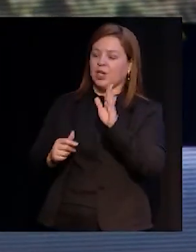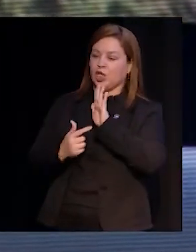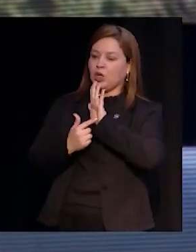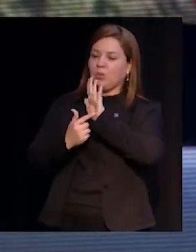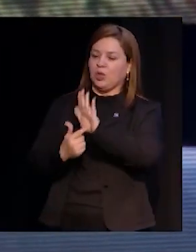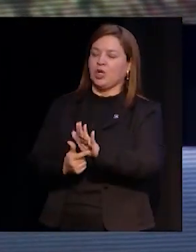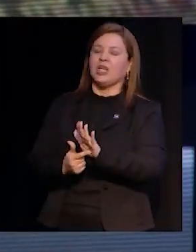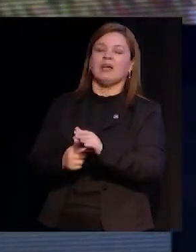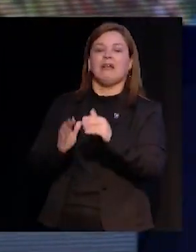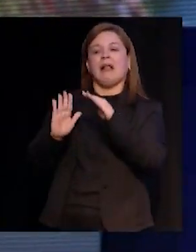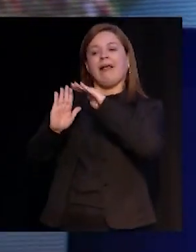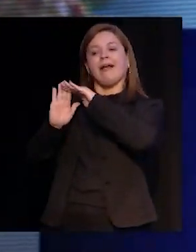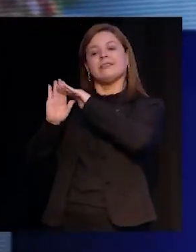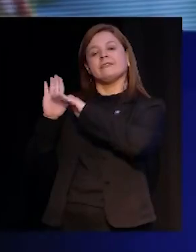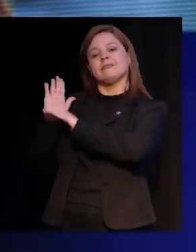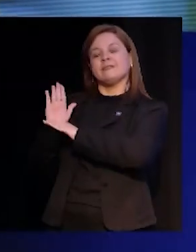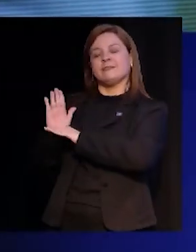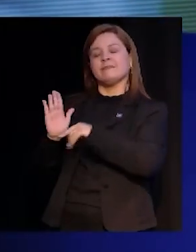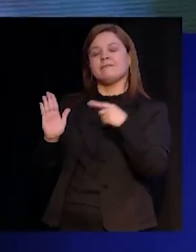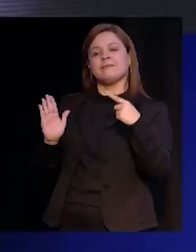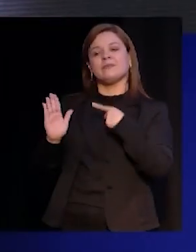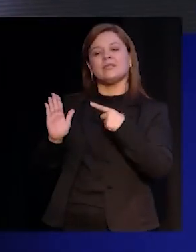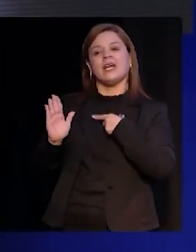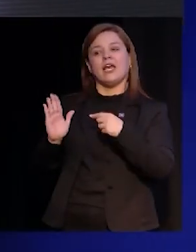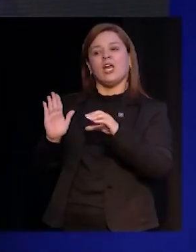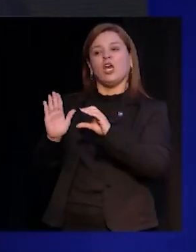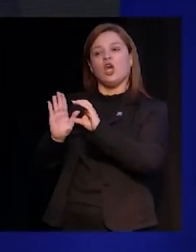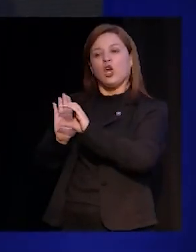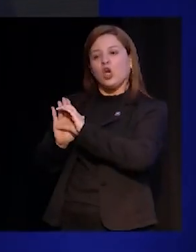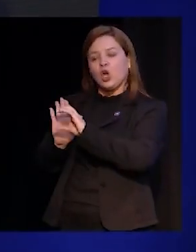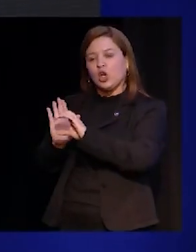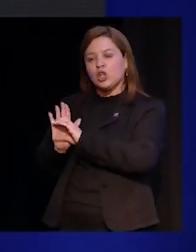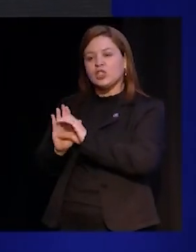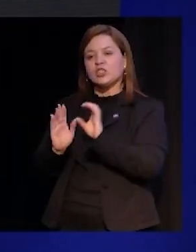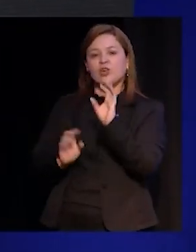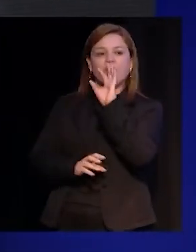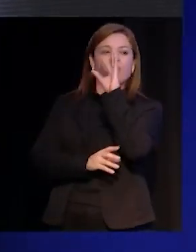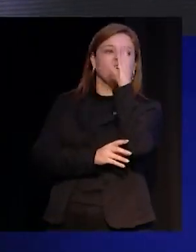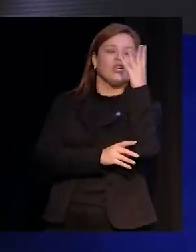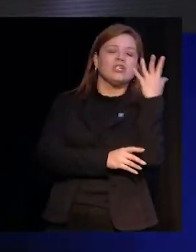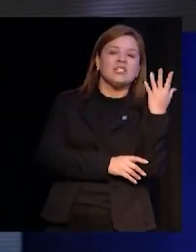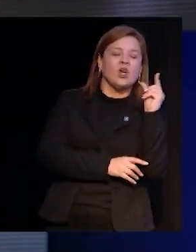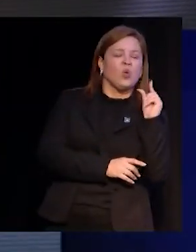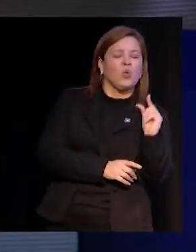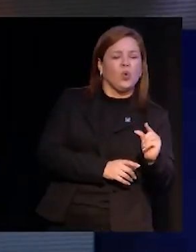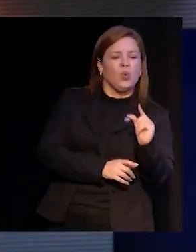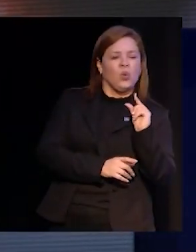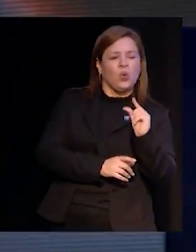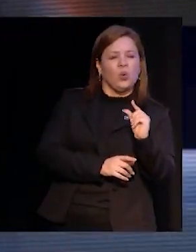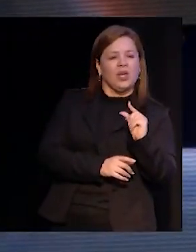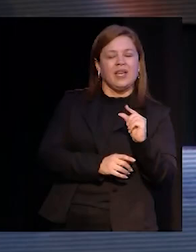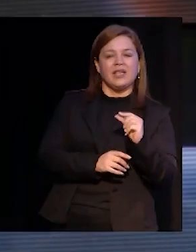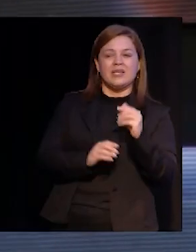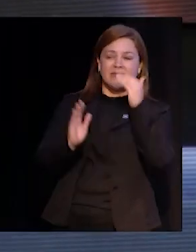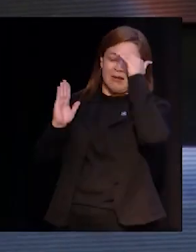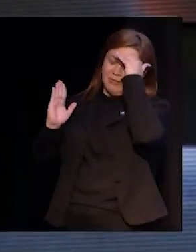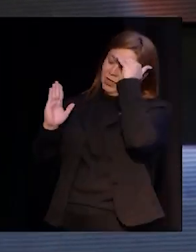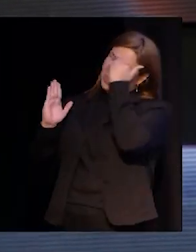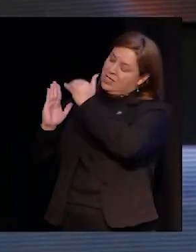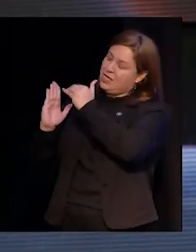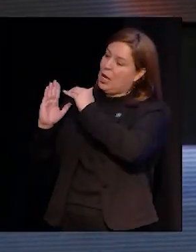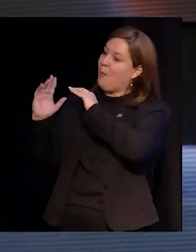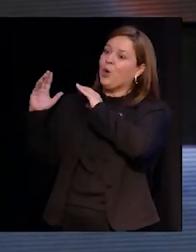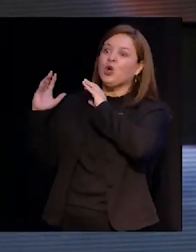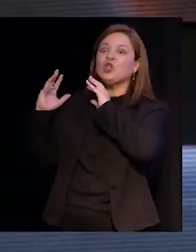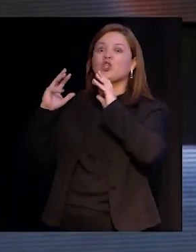a agenda, por exemplo, de um código florestal mínimo que seja obedecido por todo